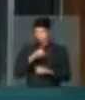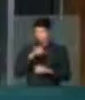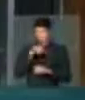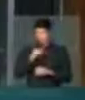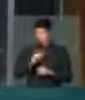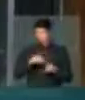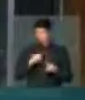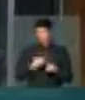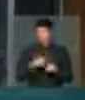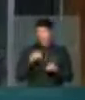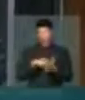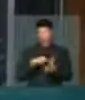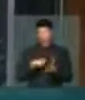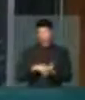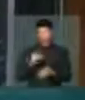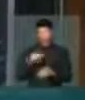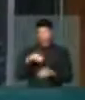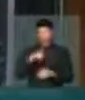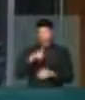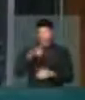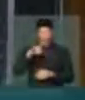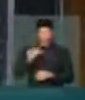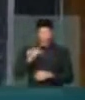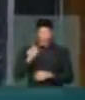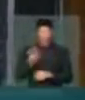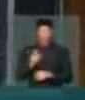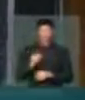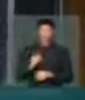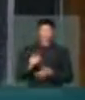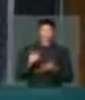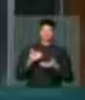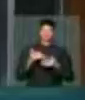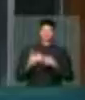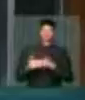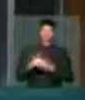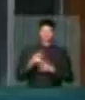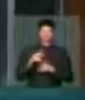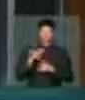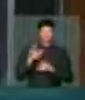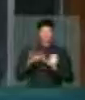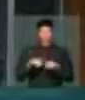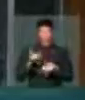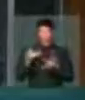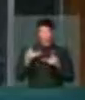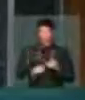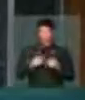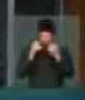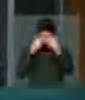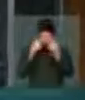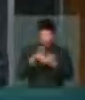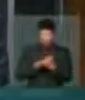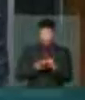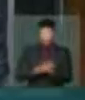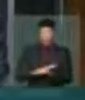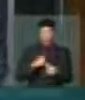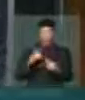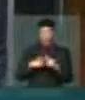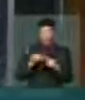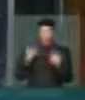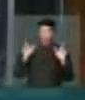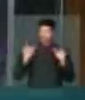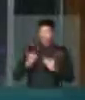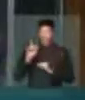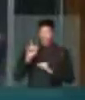que aumentam a pena, que medidas que persecutórias apenas, não reduzem a violência, porque o que reduz